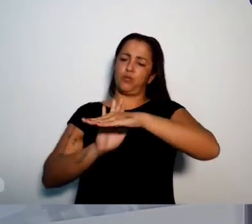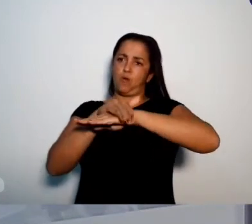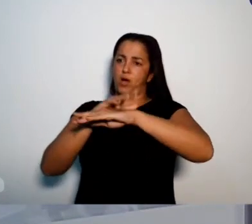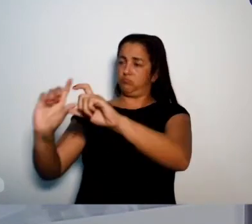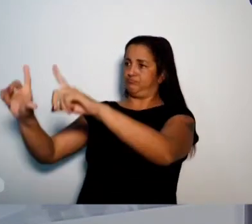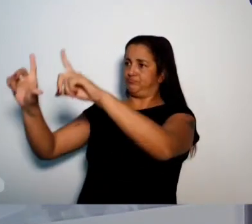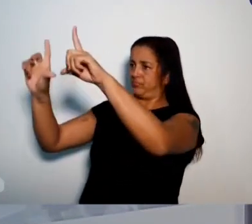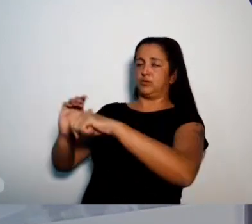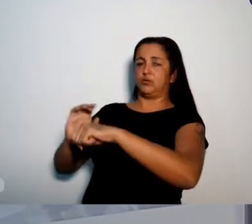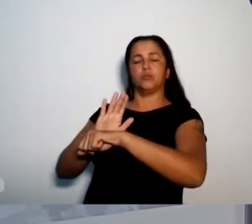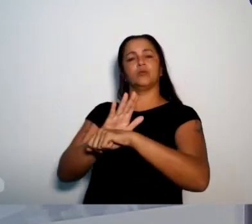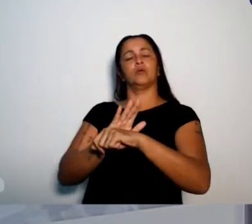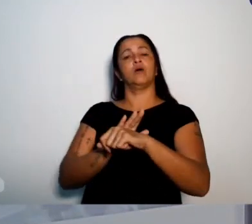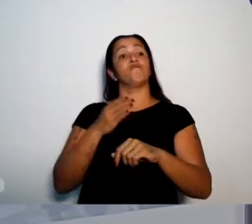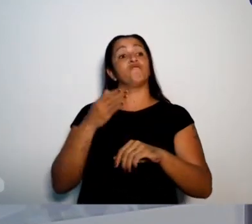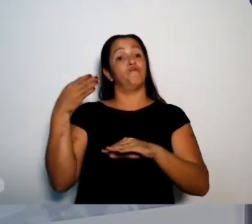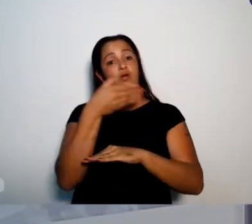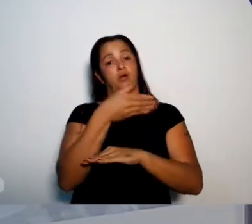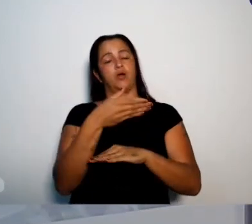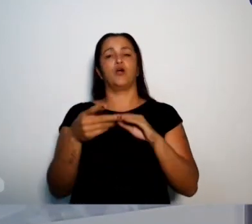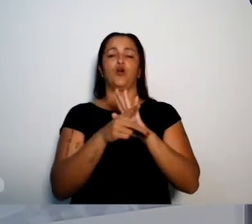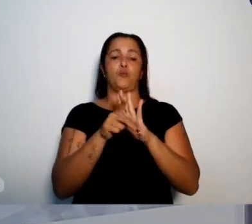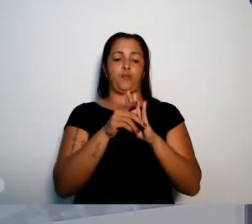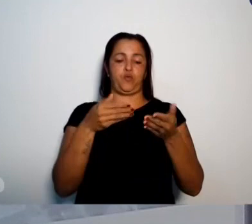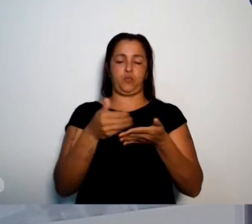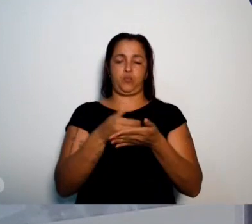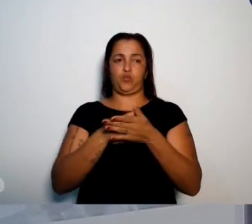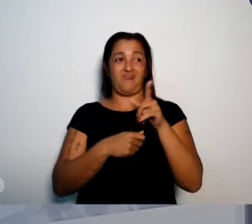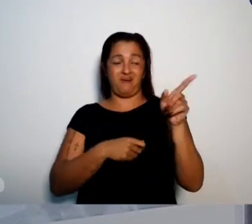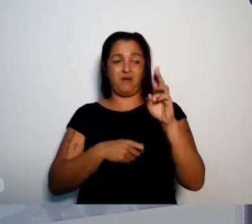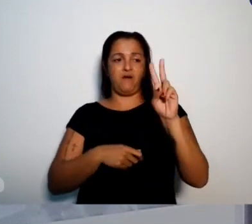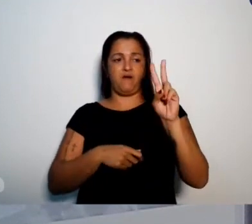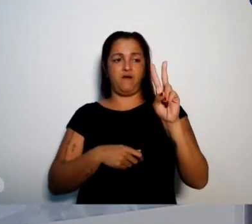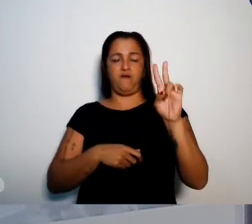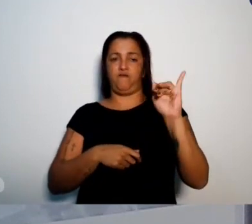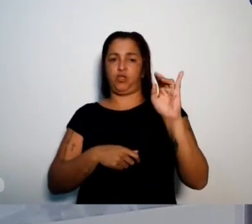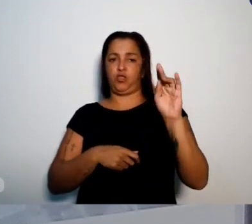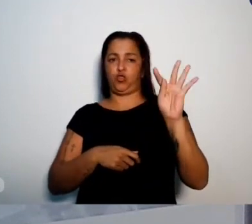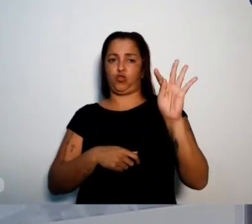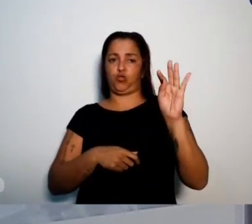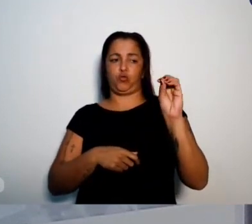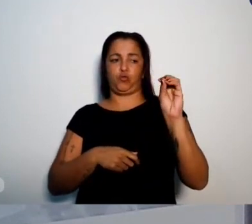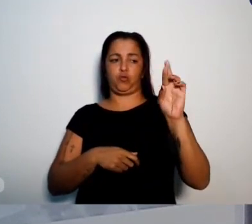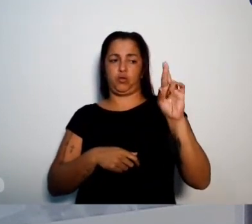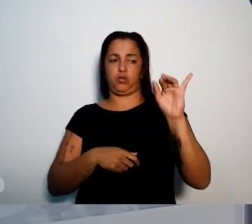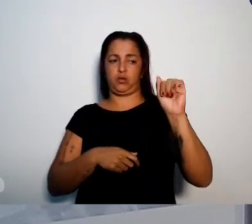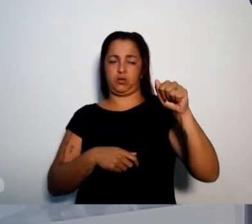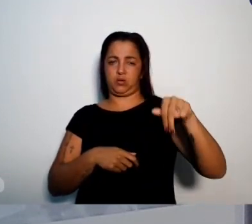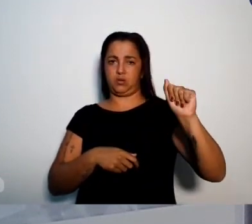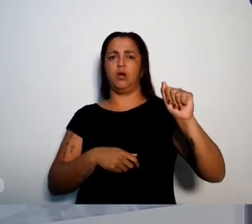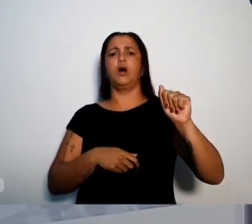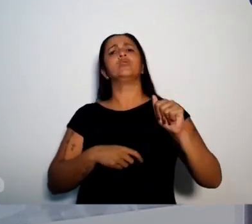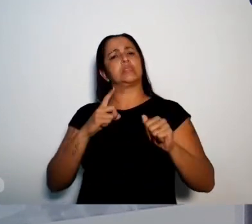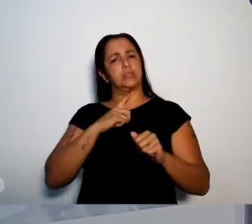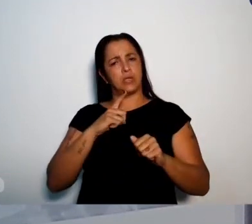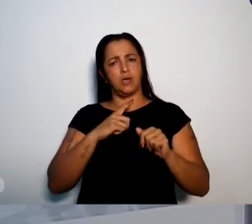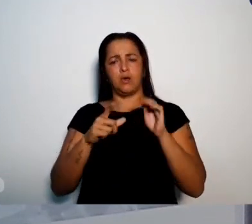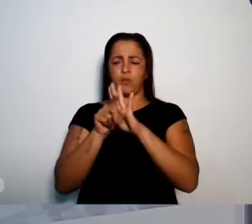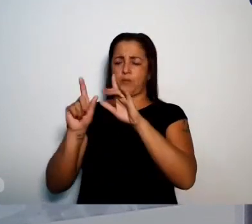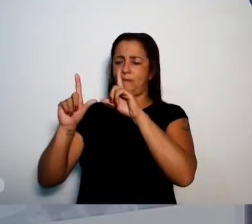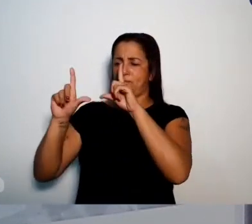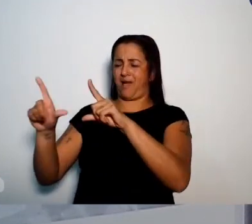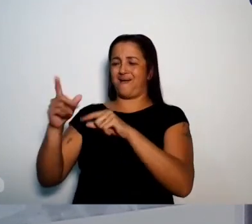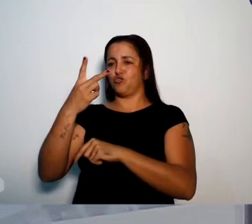Botucatu Vitoriana não tem, está faltando ali a placa de 200 metros da lombada e